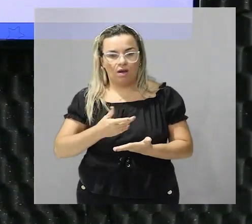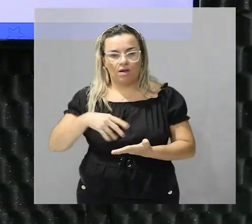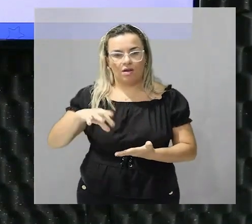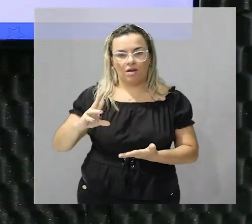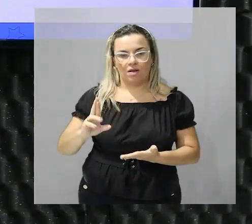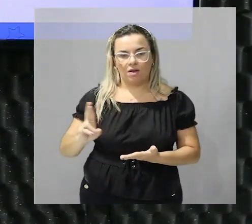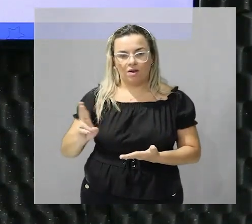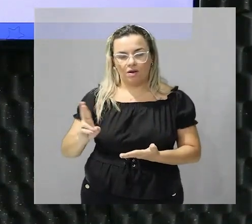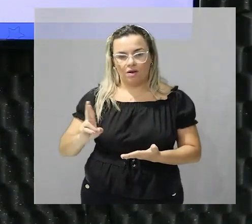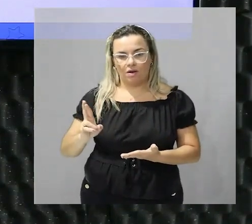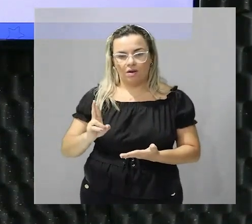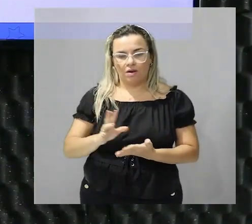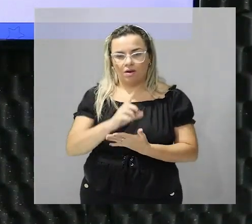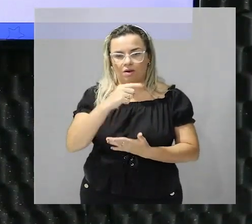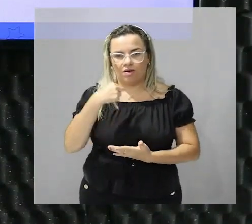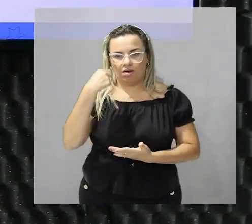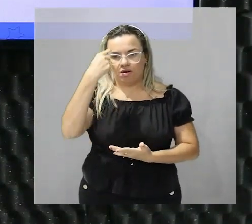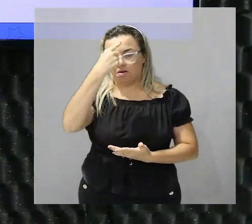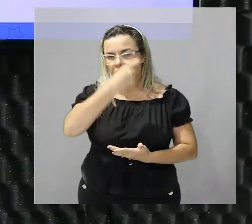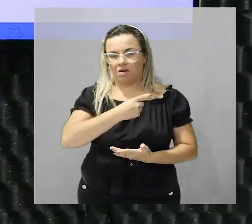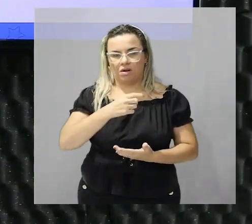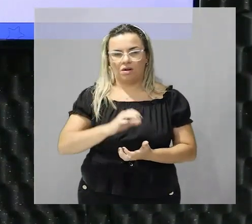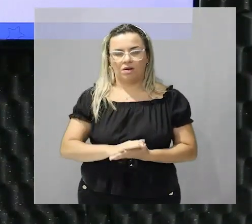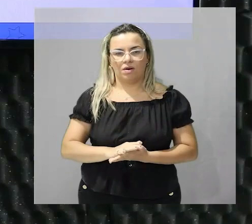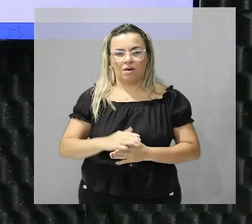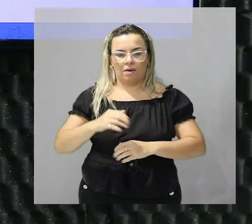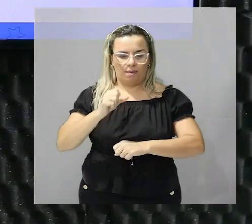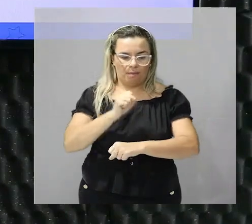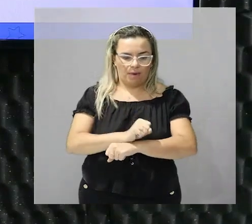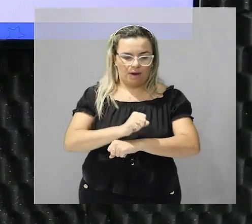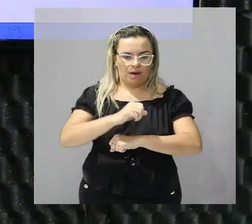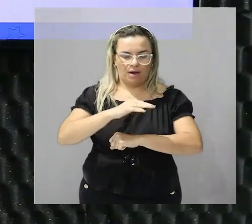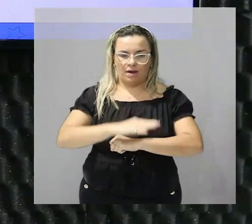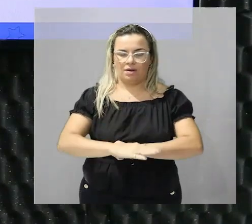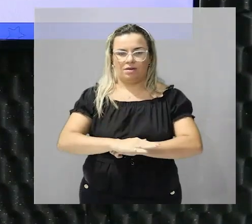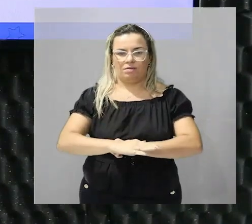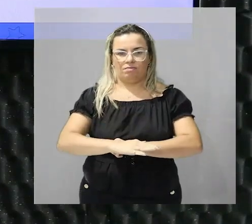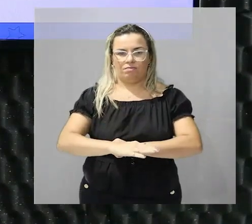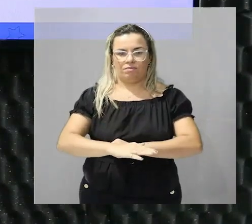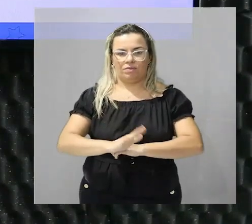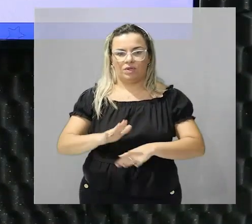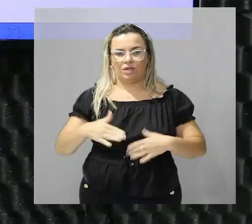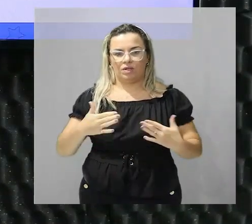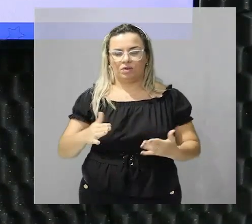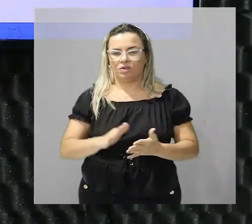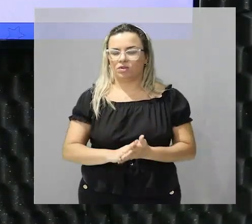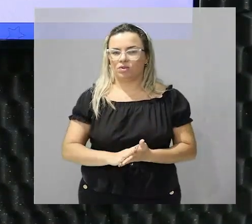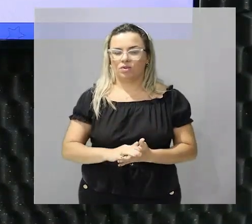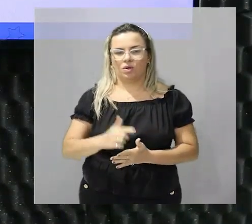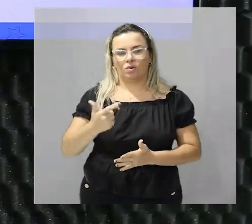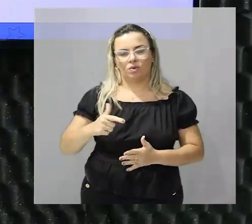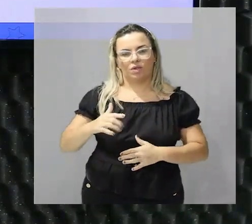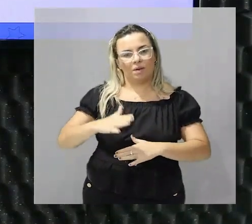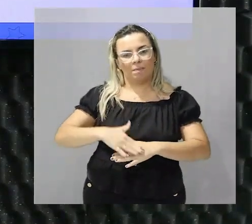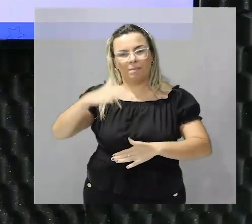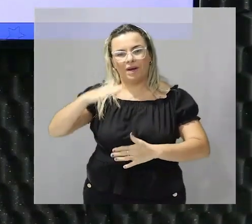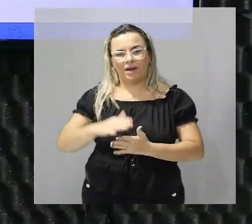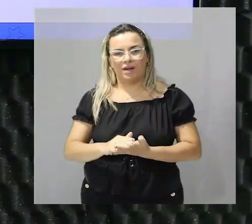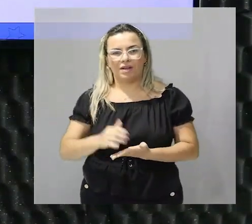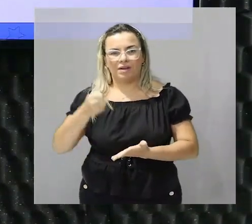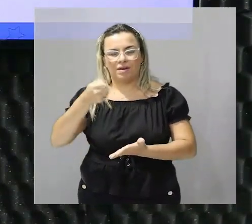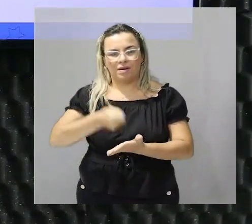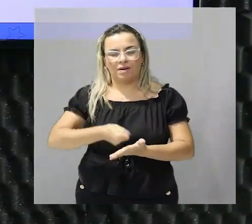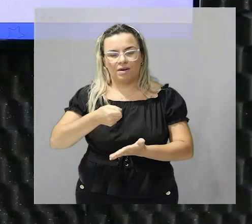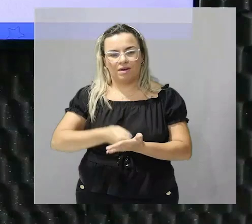permanência, pronto. Não tem mais adicional por hora seguinte, nem por fração de hora. Todos os outros, né, e aqui a gente precisa